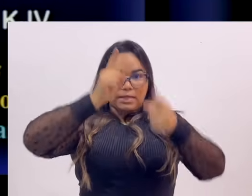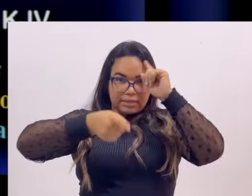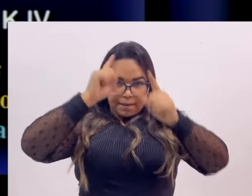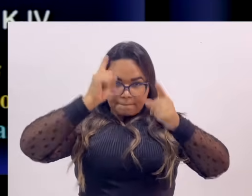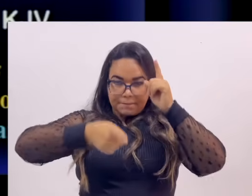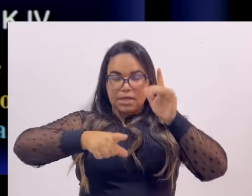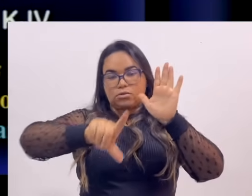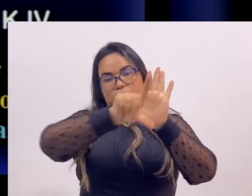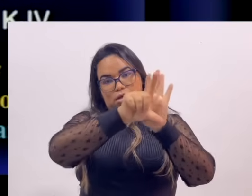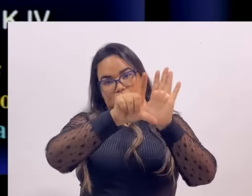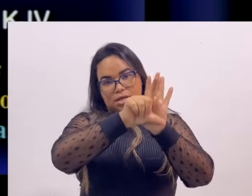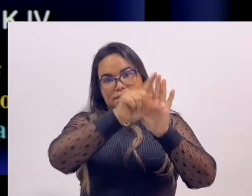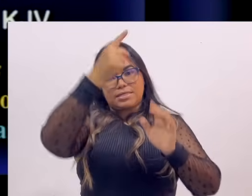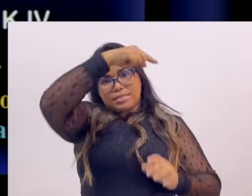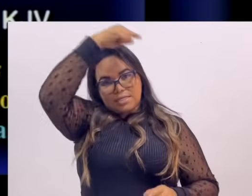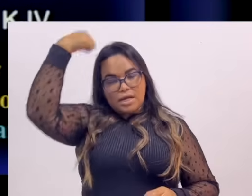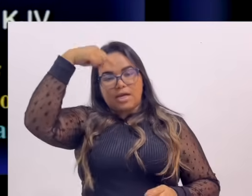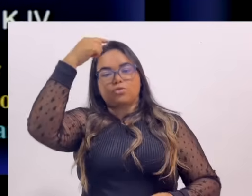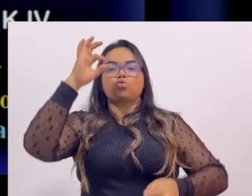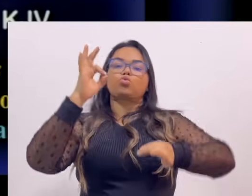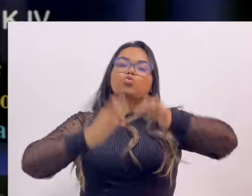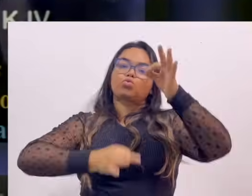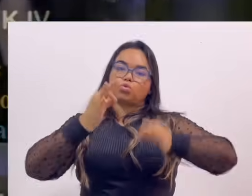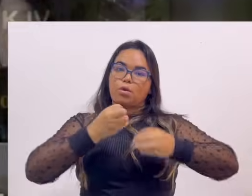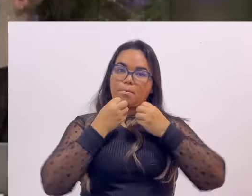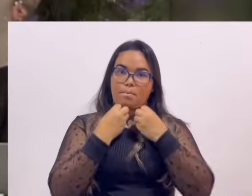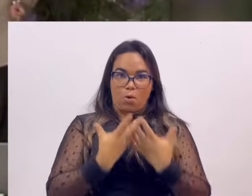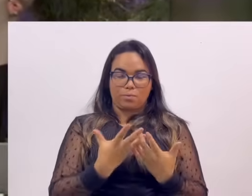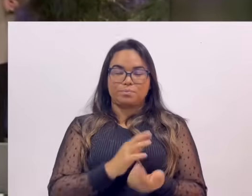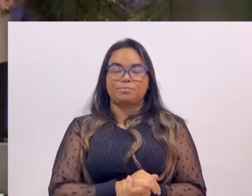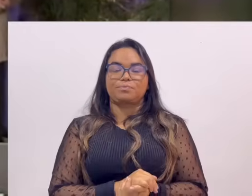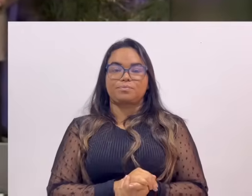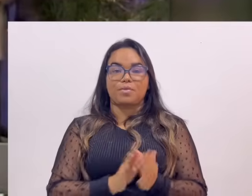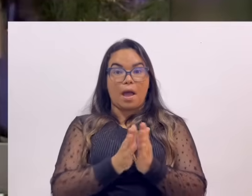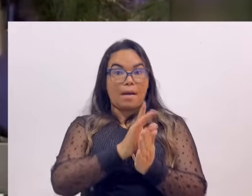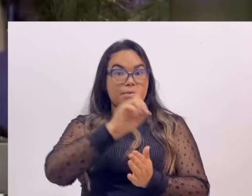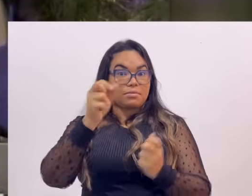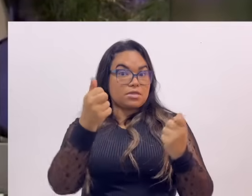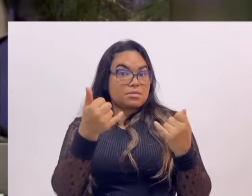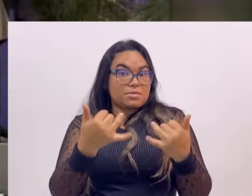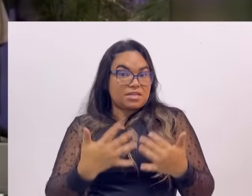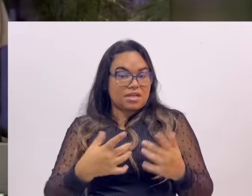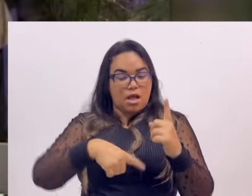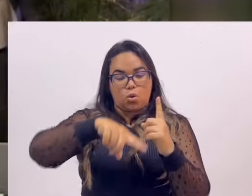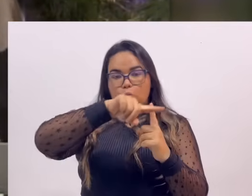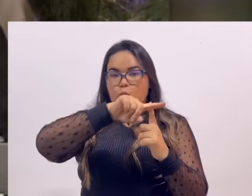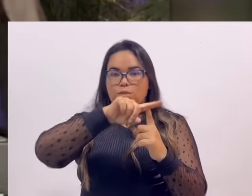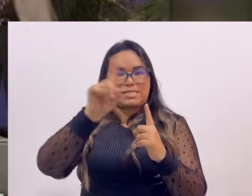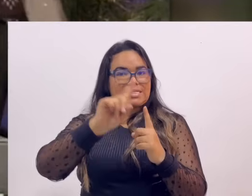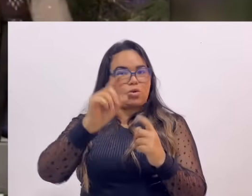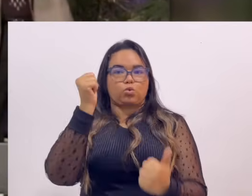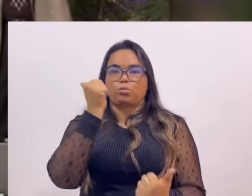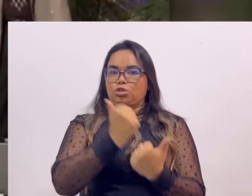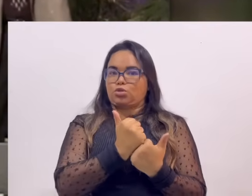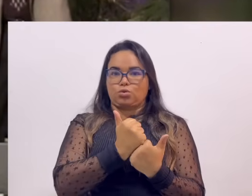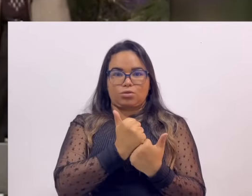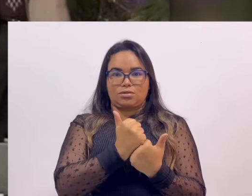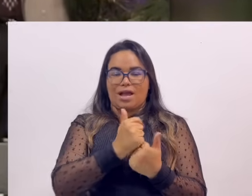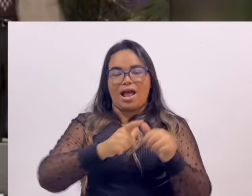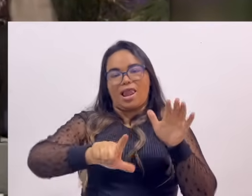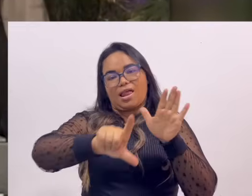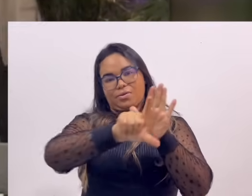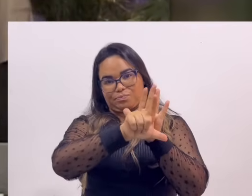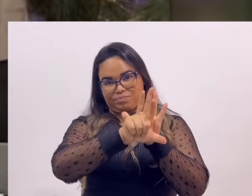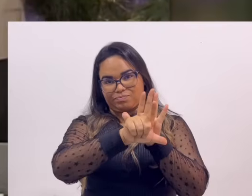Romanos 7, versículo 12. Portanto, a Bíblia me ensina claramente que a cruz não substitui a lei.